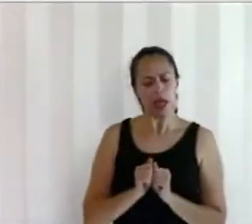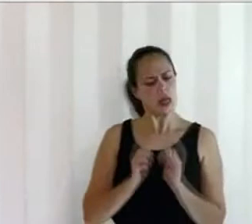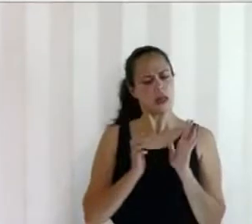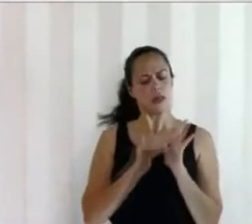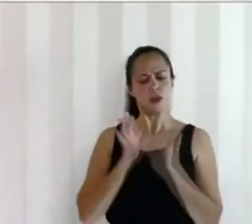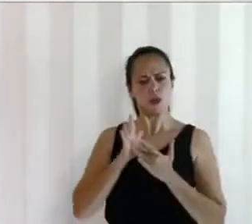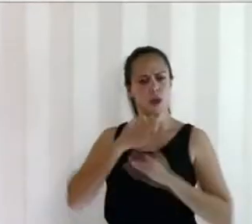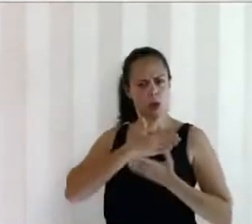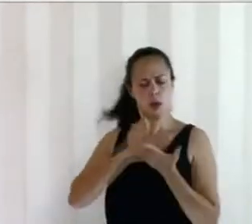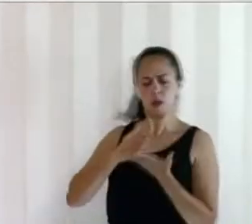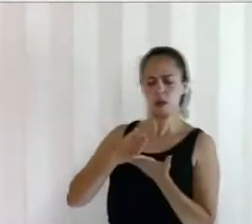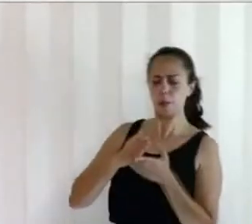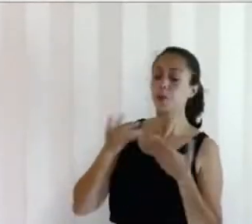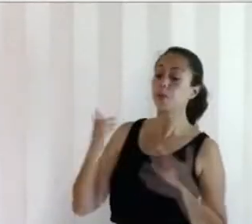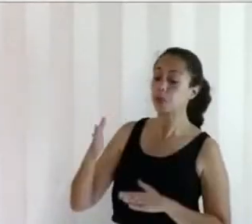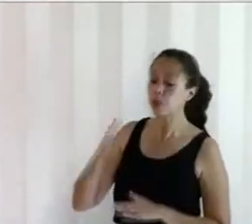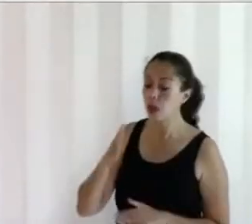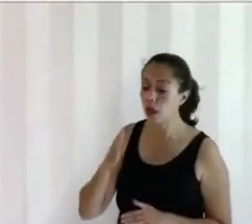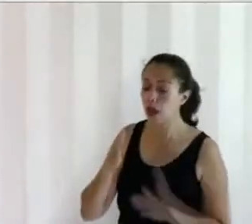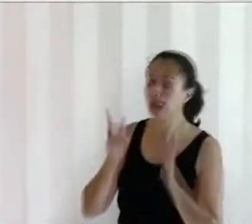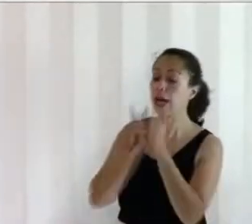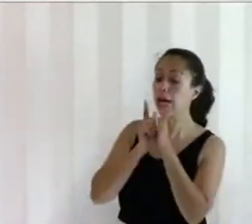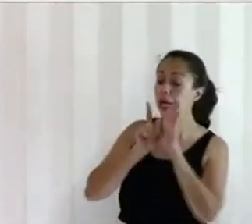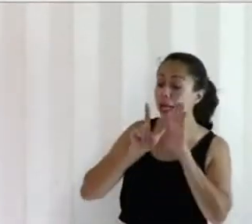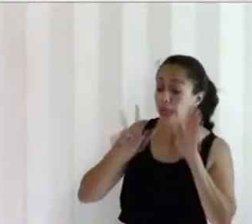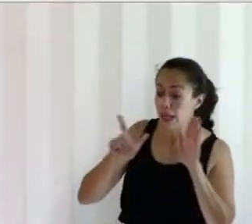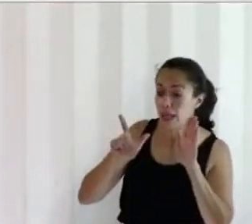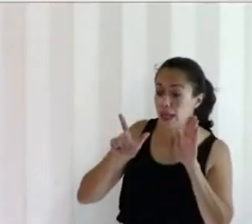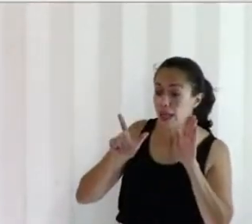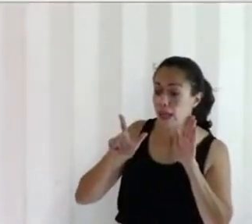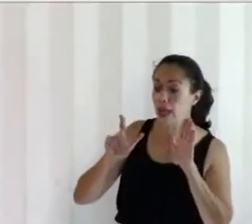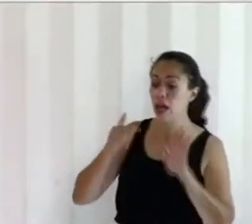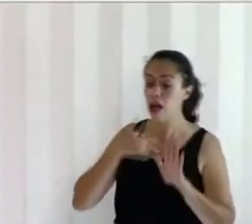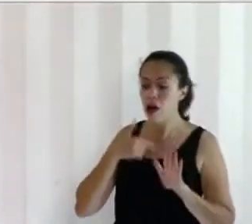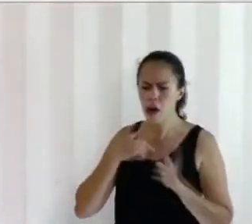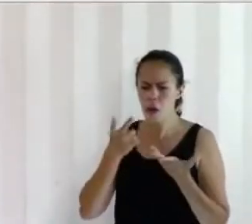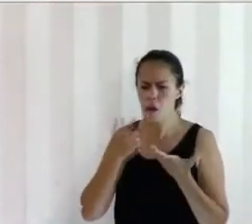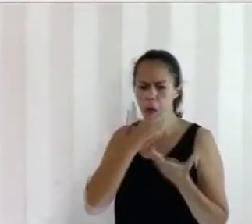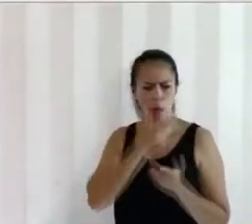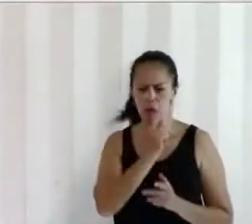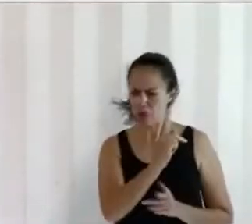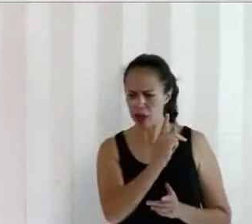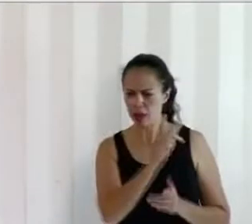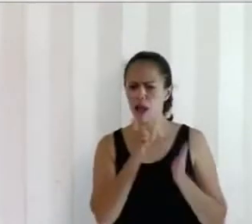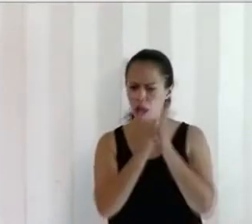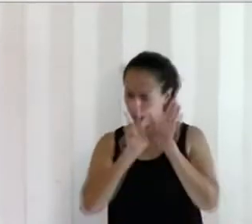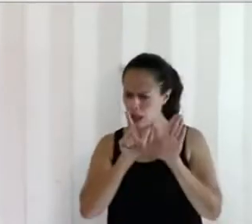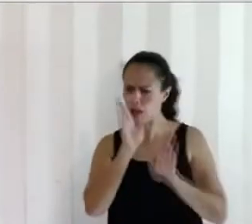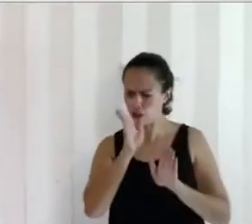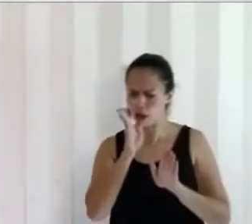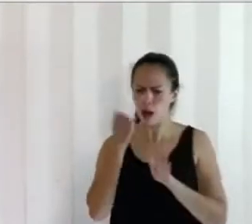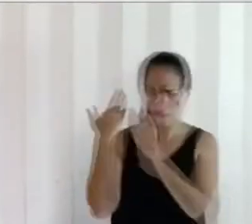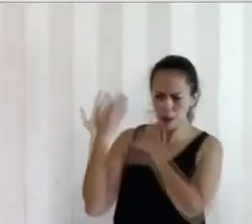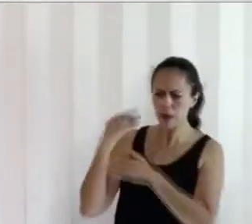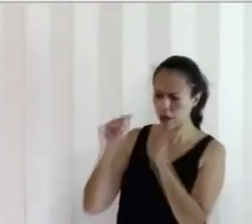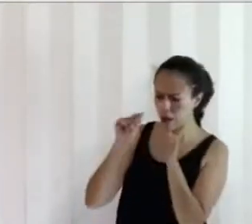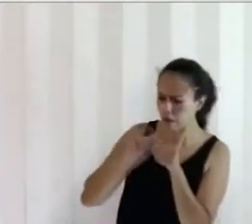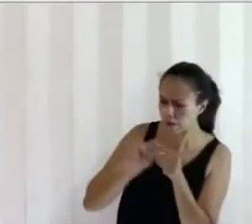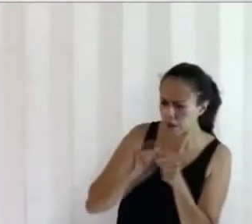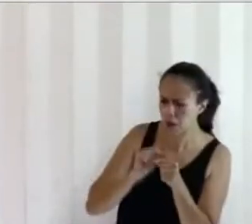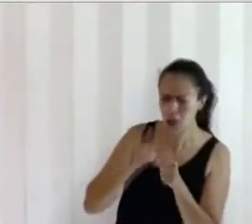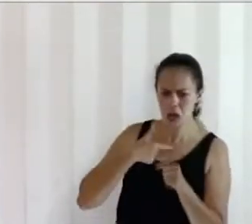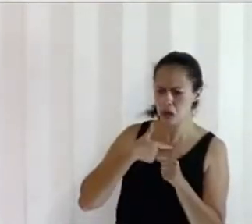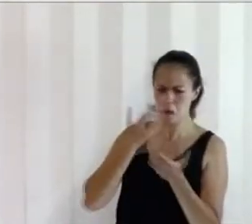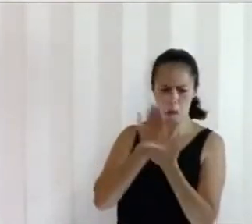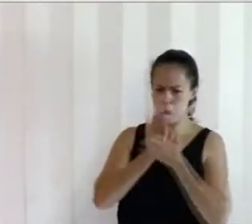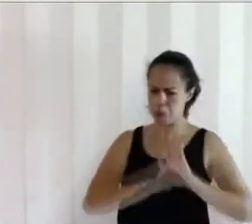lei, nem os profetas, ou seja, ele não anula, ele não destrói a lei e os profetas,